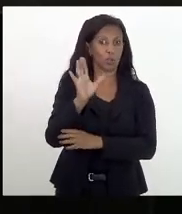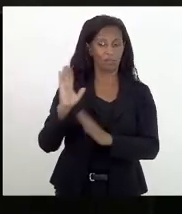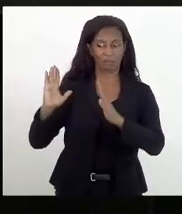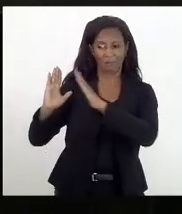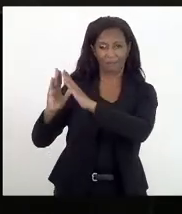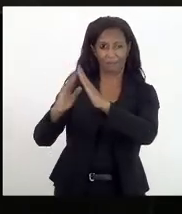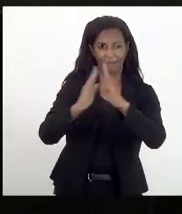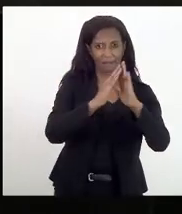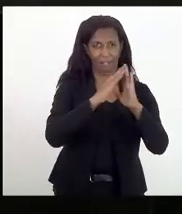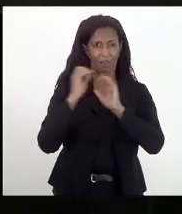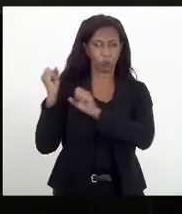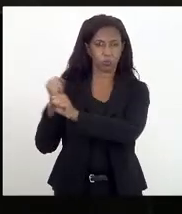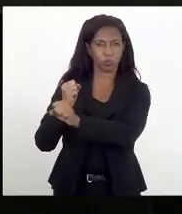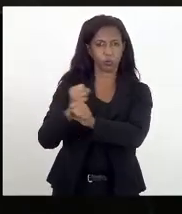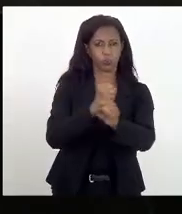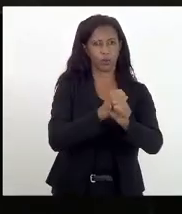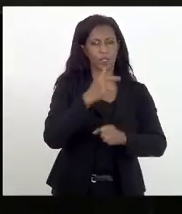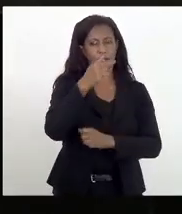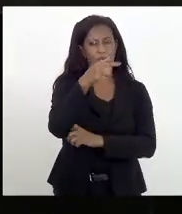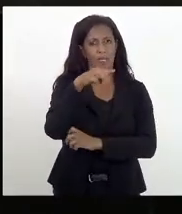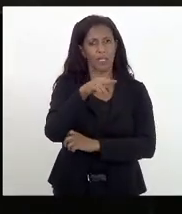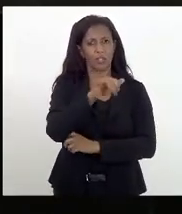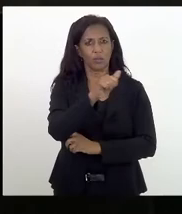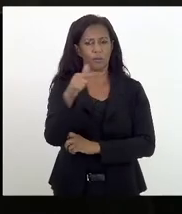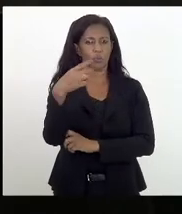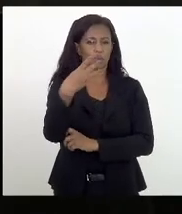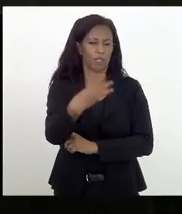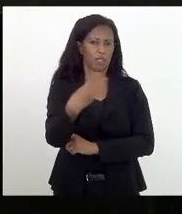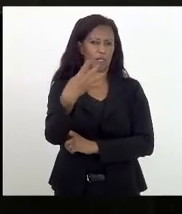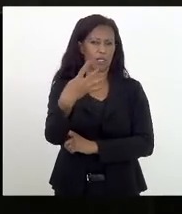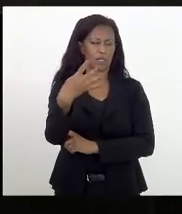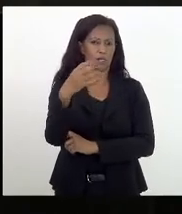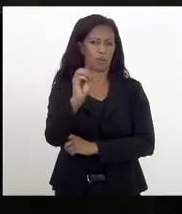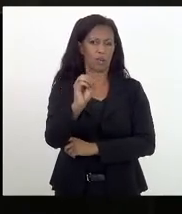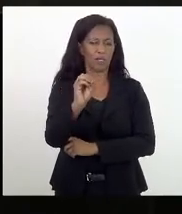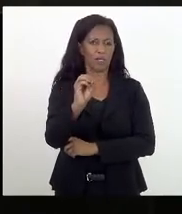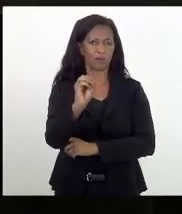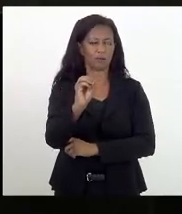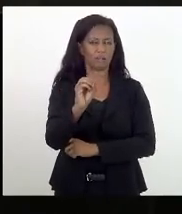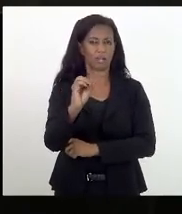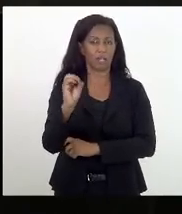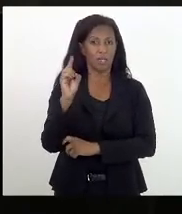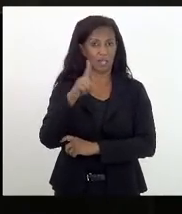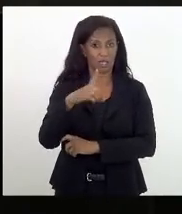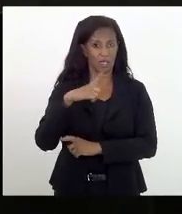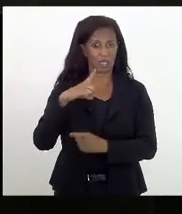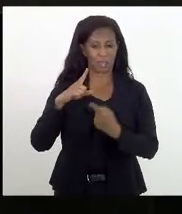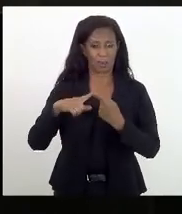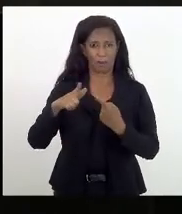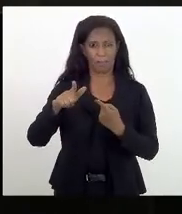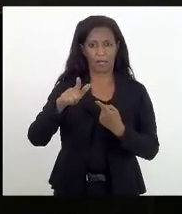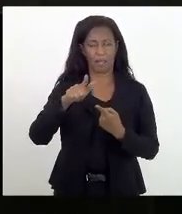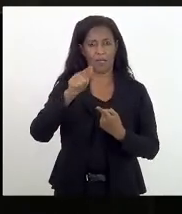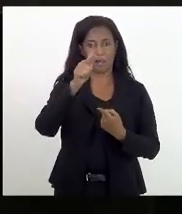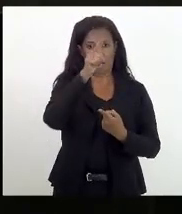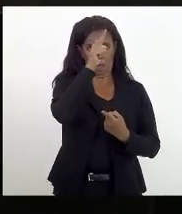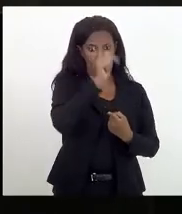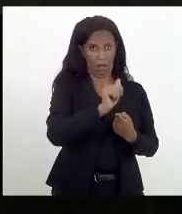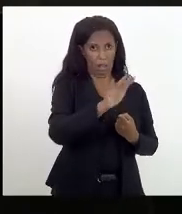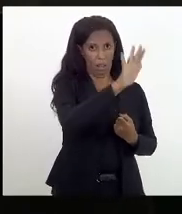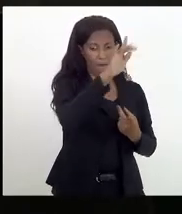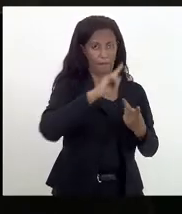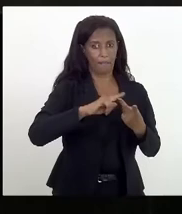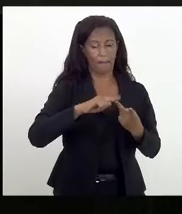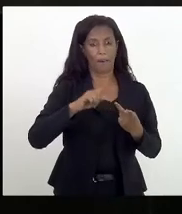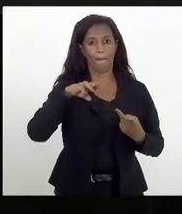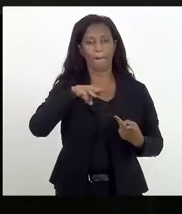moradias construção de 7340 unidades habitacionais um pacote que inclui alemão Jacarezinho e